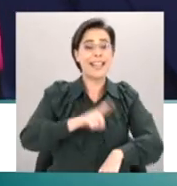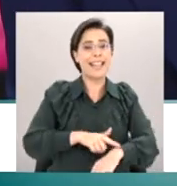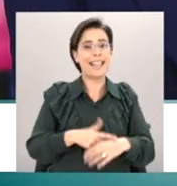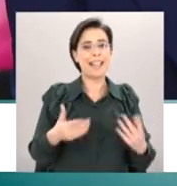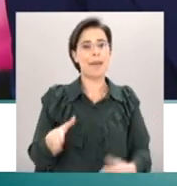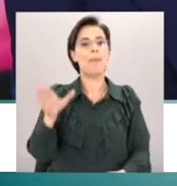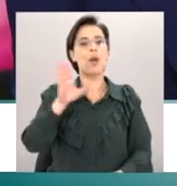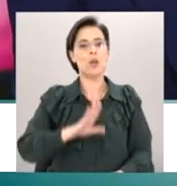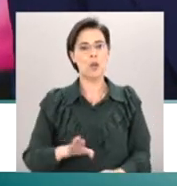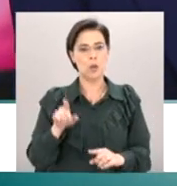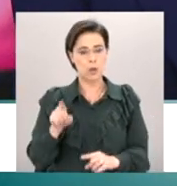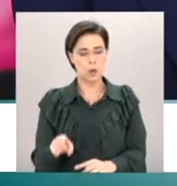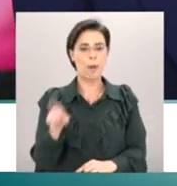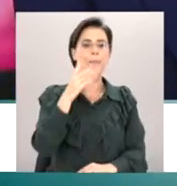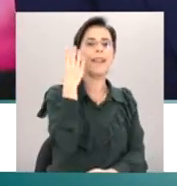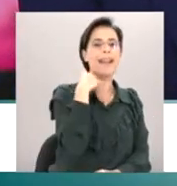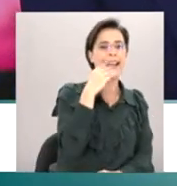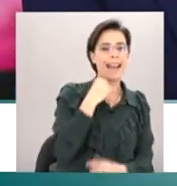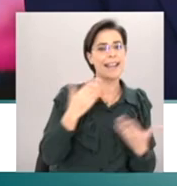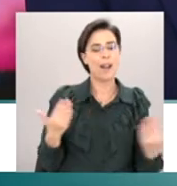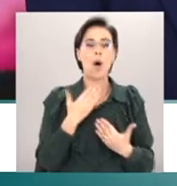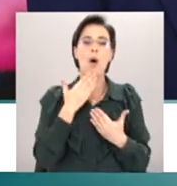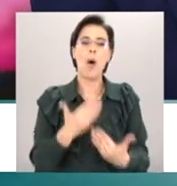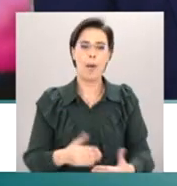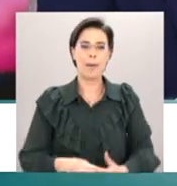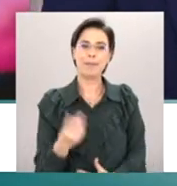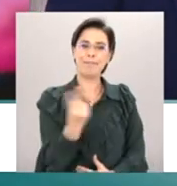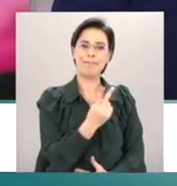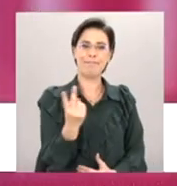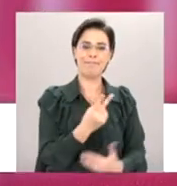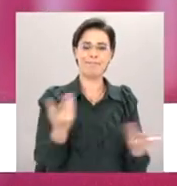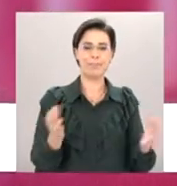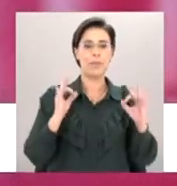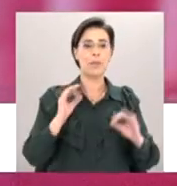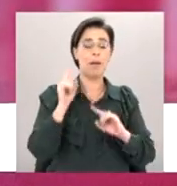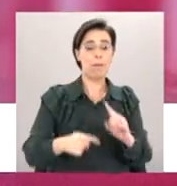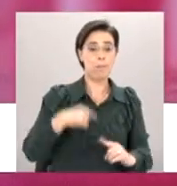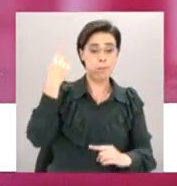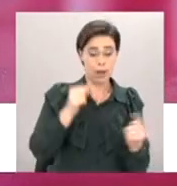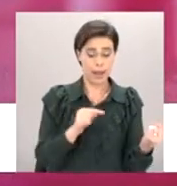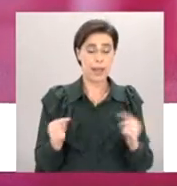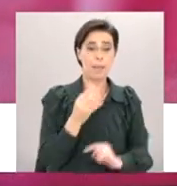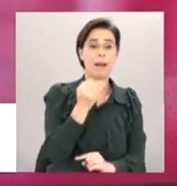tempo João Cotrim Figueiredo que a treino Martins Obrigada aos dois o próximo debate na Sic